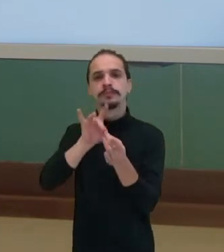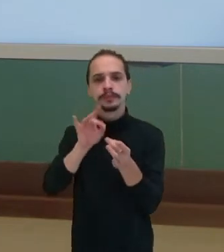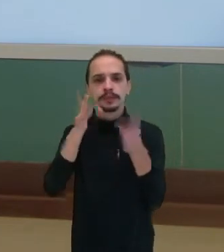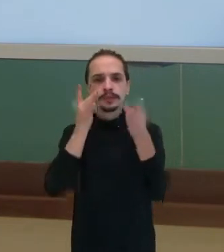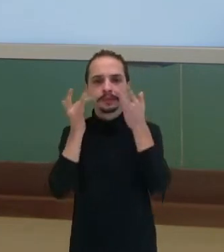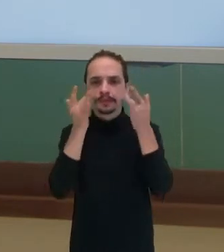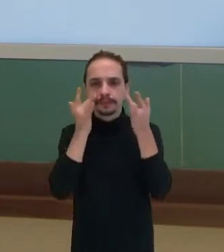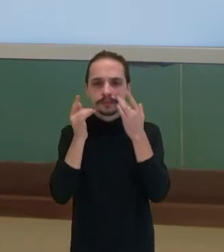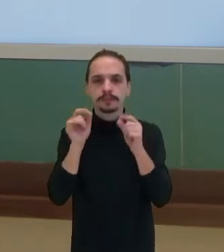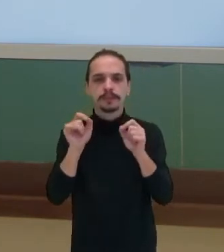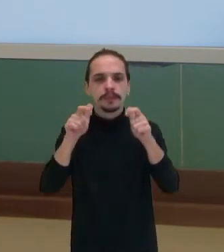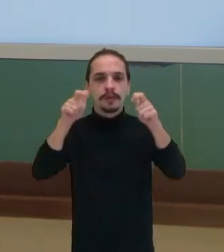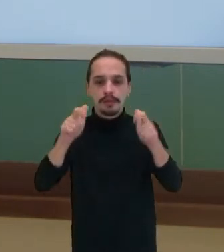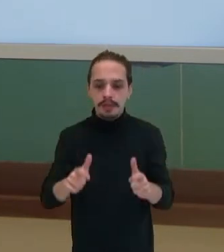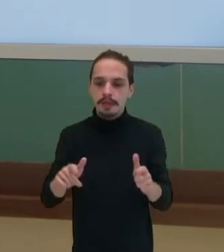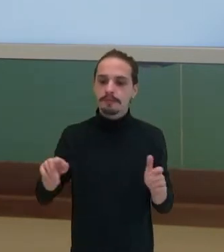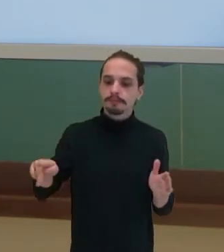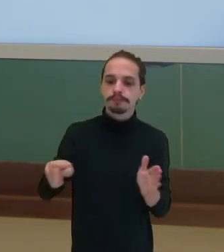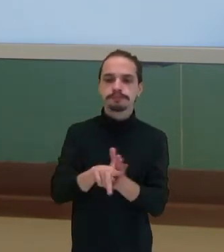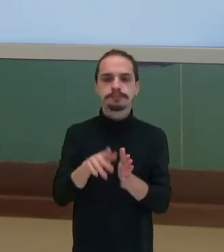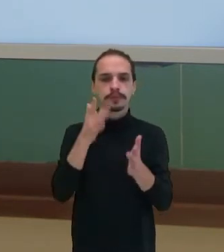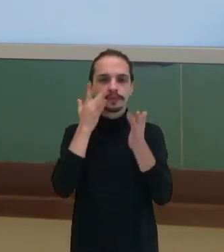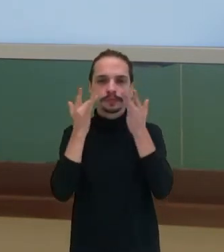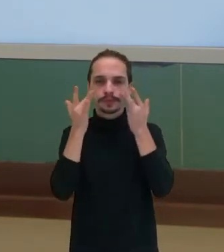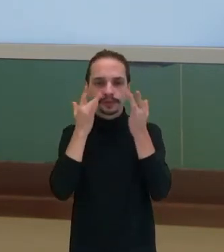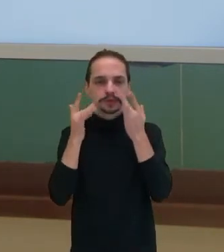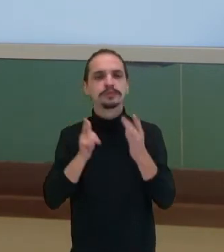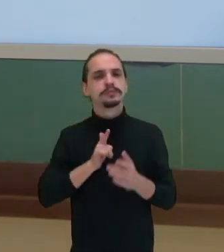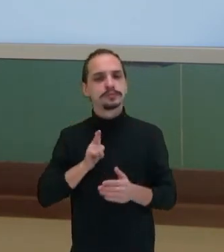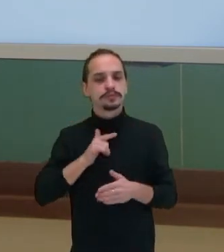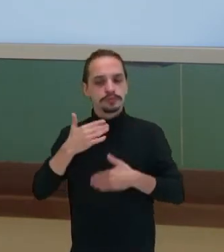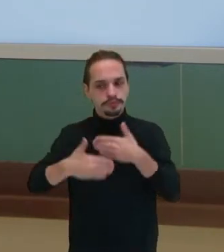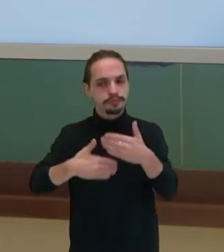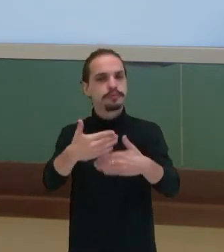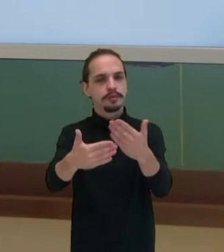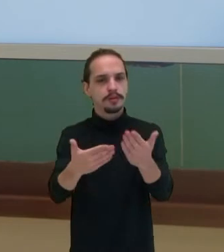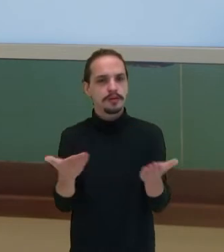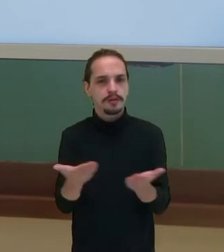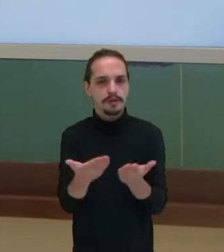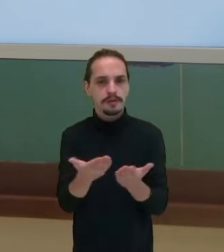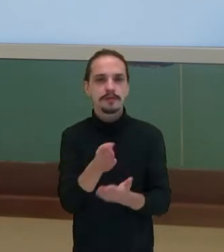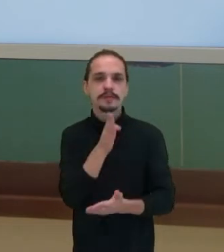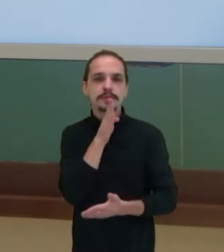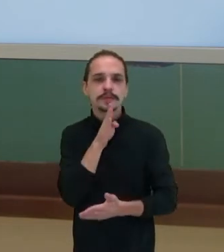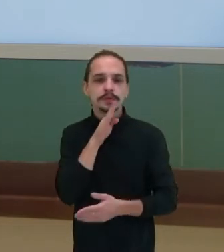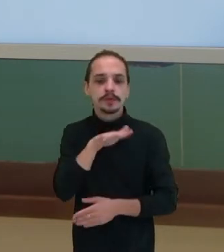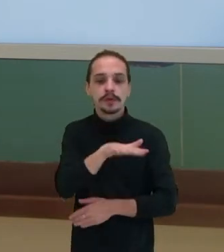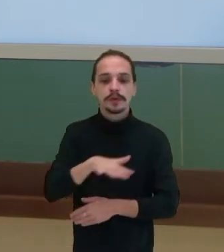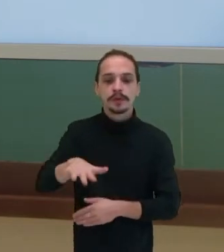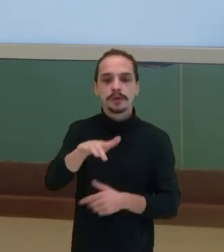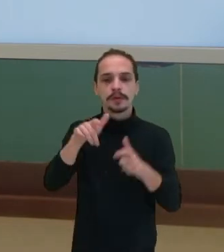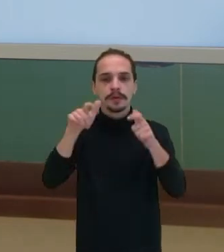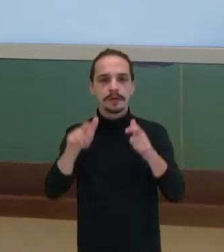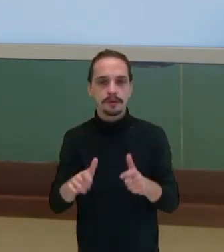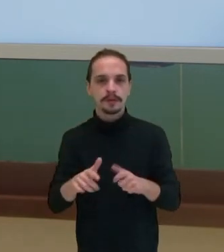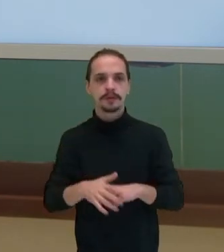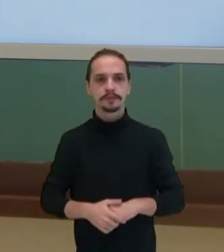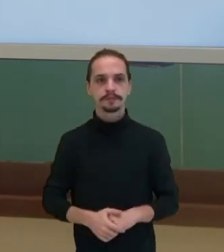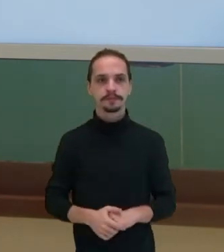fim, espaços específicos para fazer teatro. Então, vamos conhecer o espaço cênico, né, na Roma